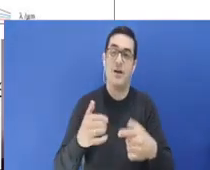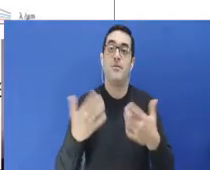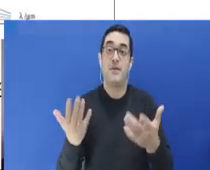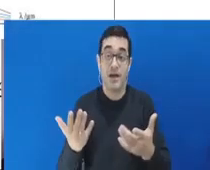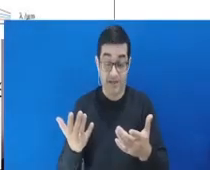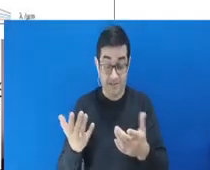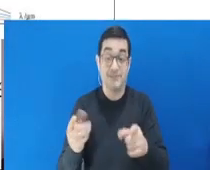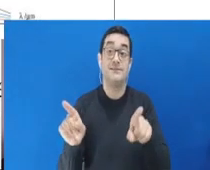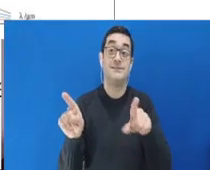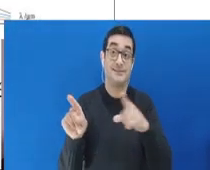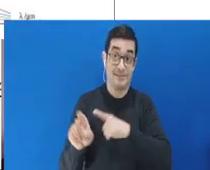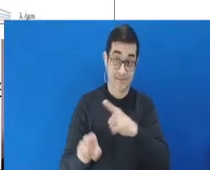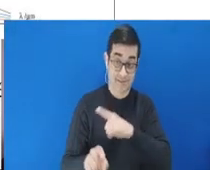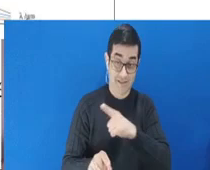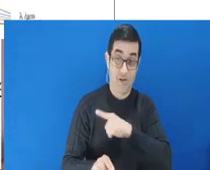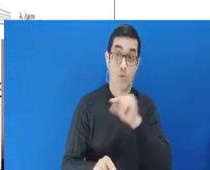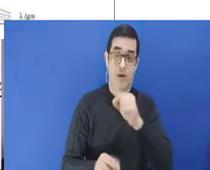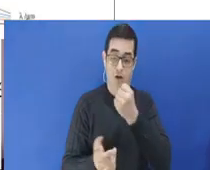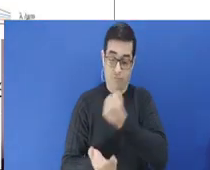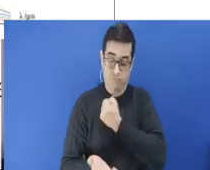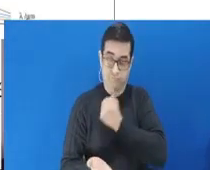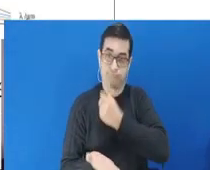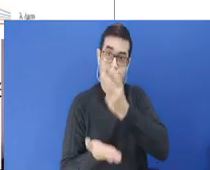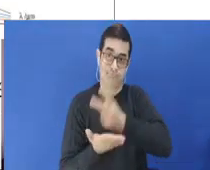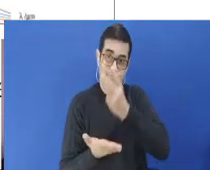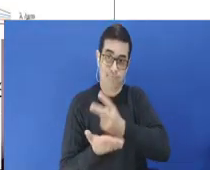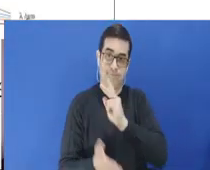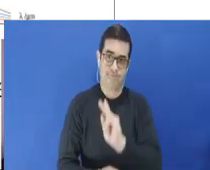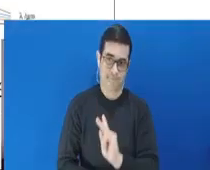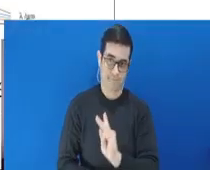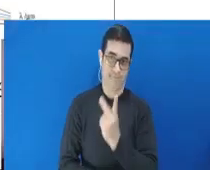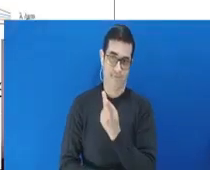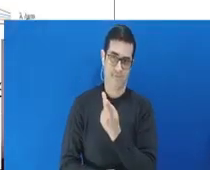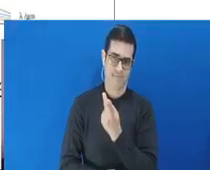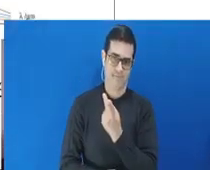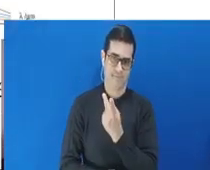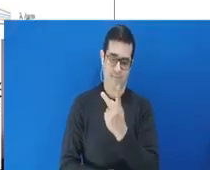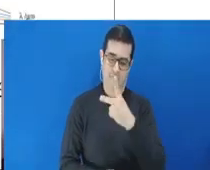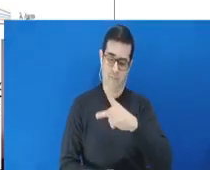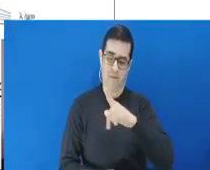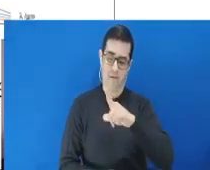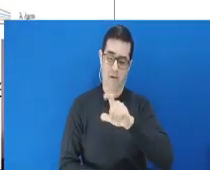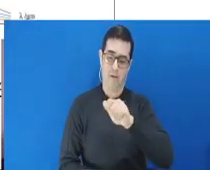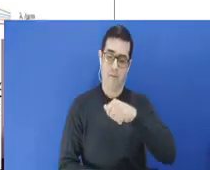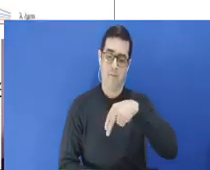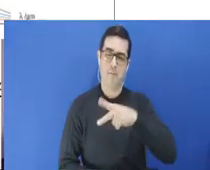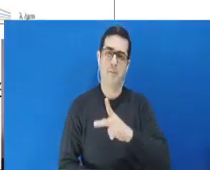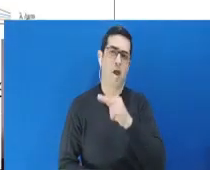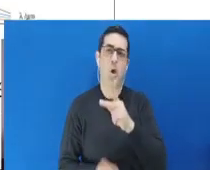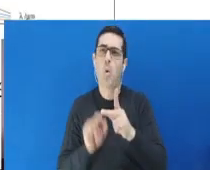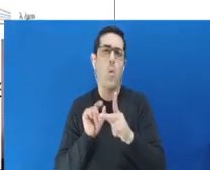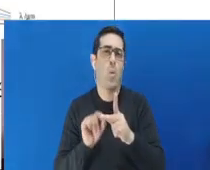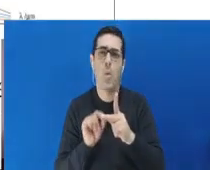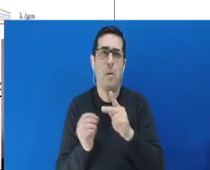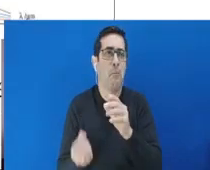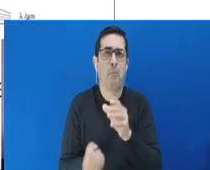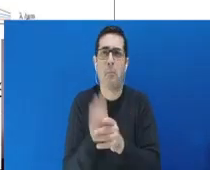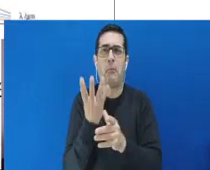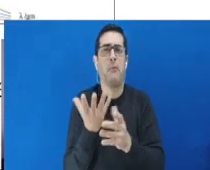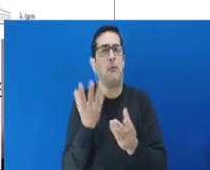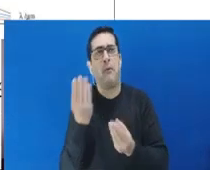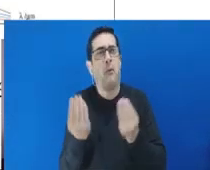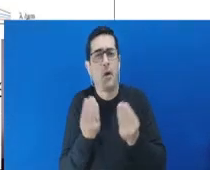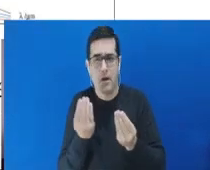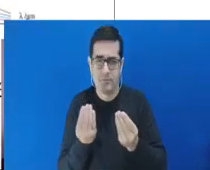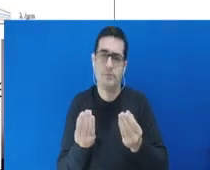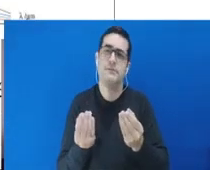Aí, agora a gente vai ver da onde sai a constante de Planck, que até então ela surgiu do nada, mas na verdade